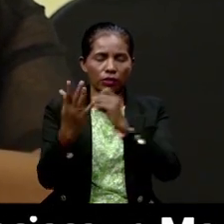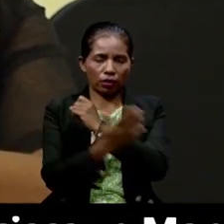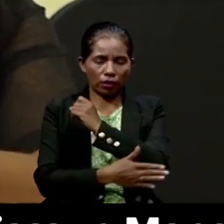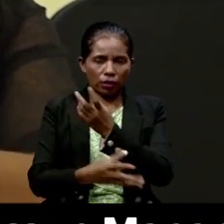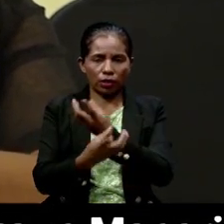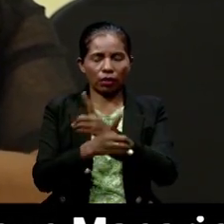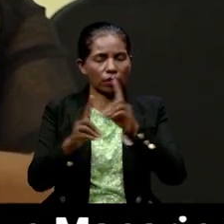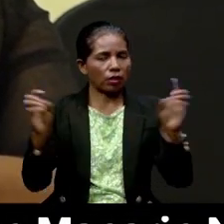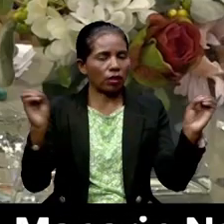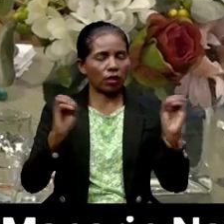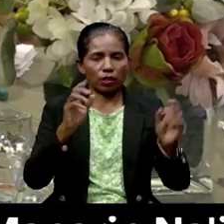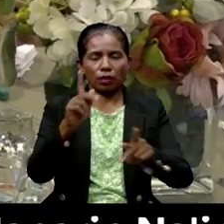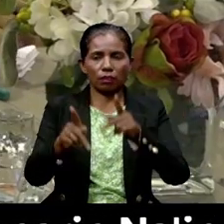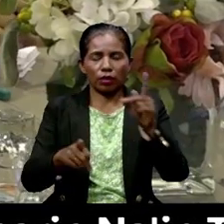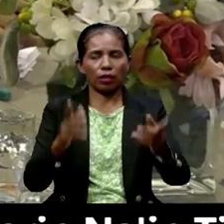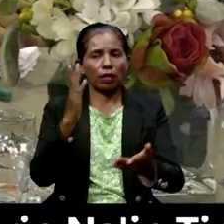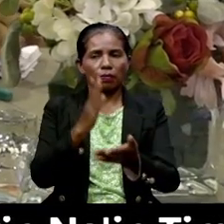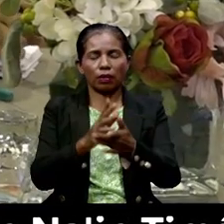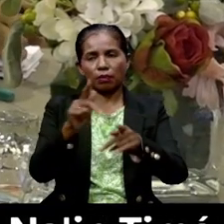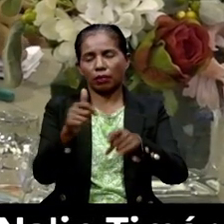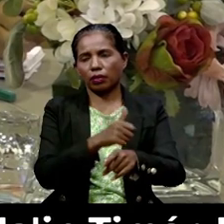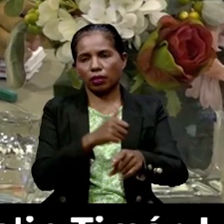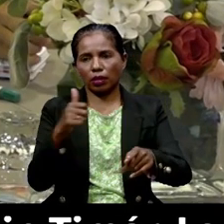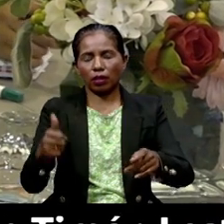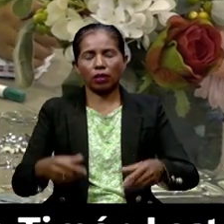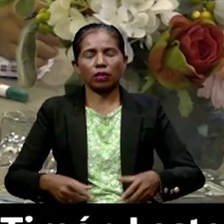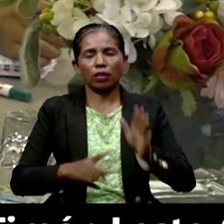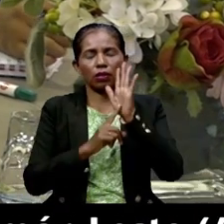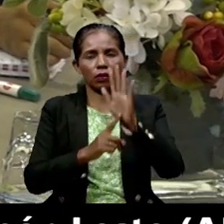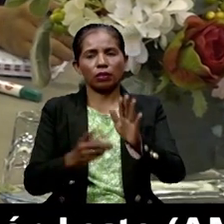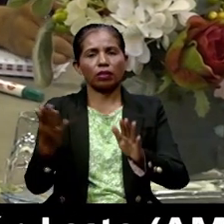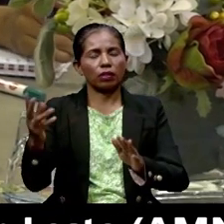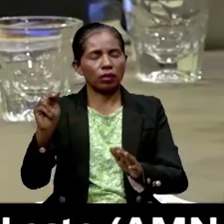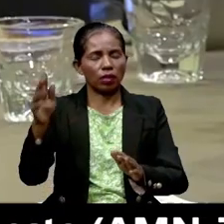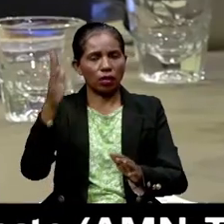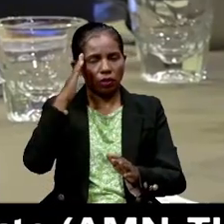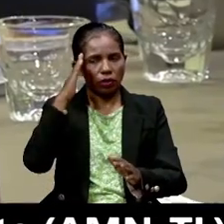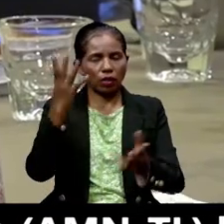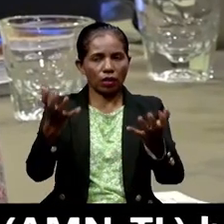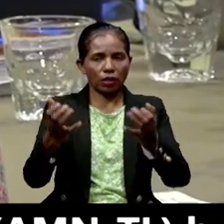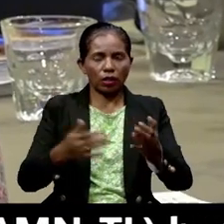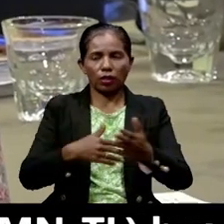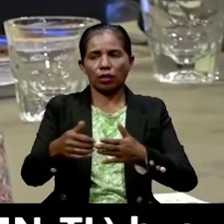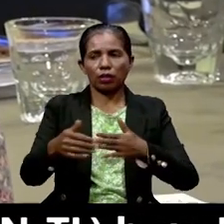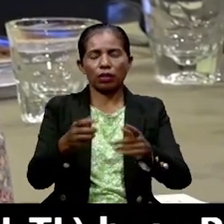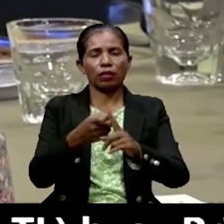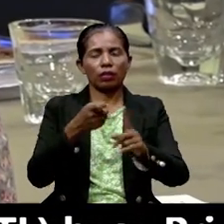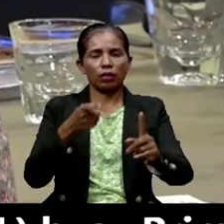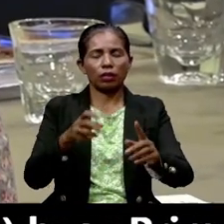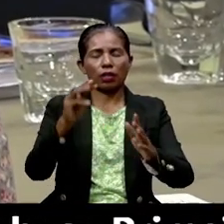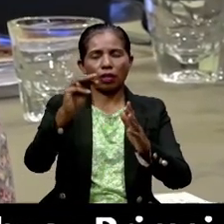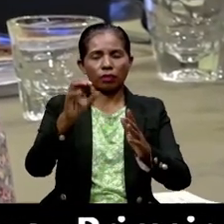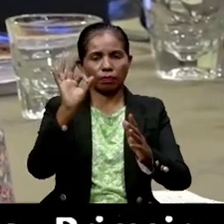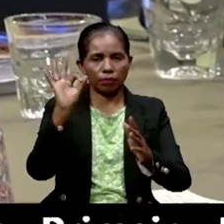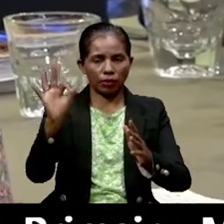Democrático, Laia Ema Ida Maglimita Ema Seluk, Atu Expressa Nia Hanoin, No Hakarek Iha Qualquer Meus, Liu Liu Iha Media